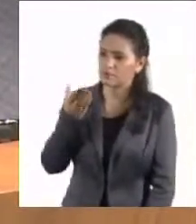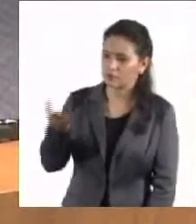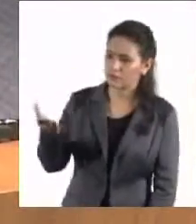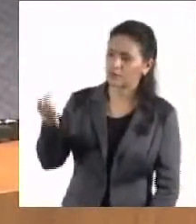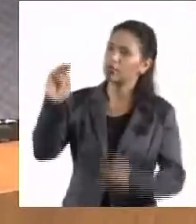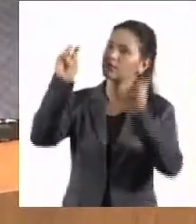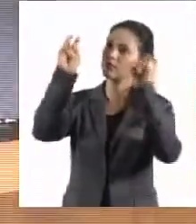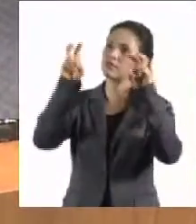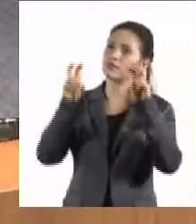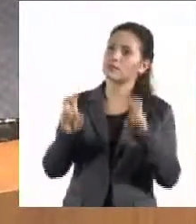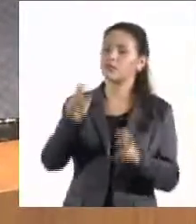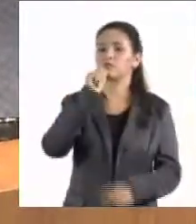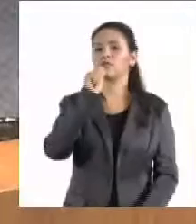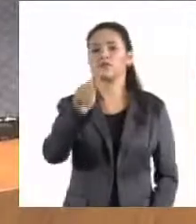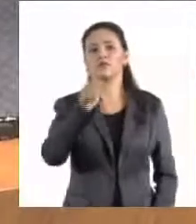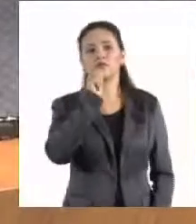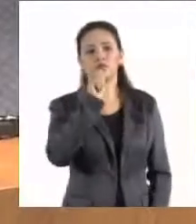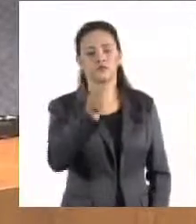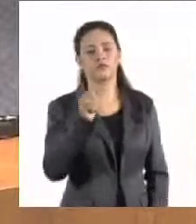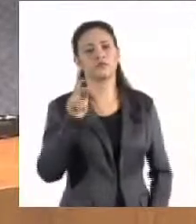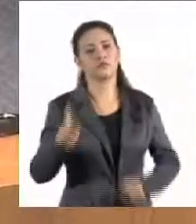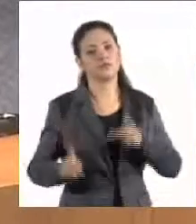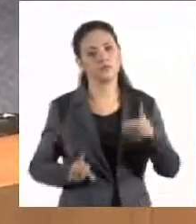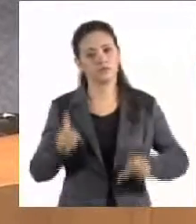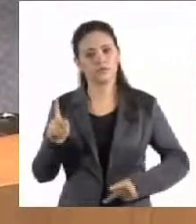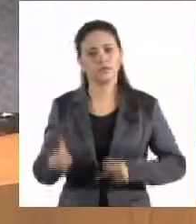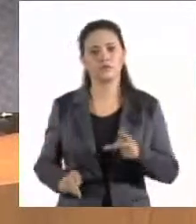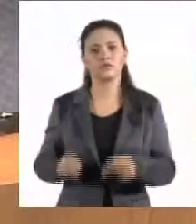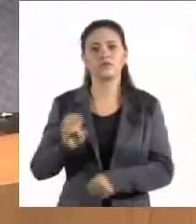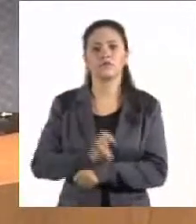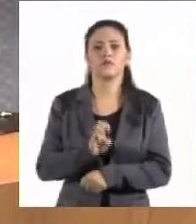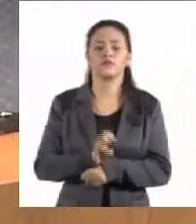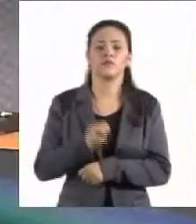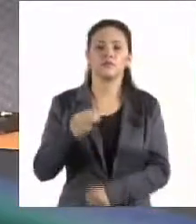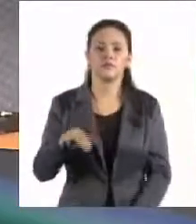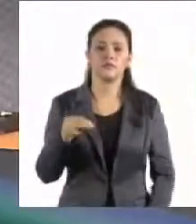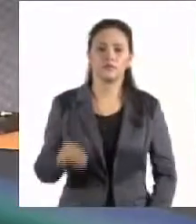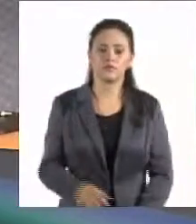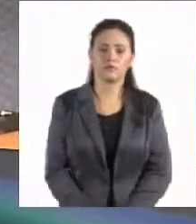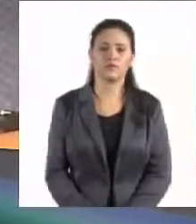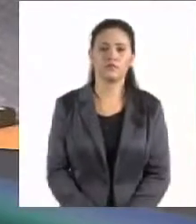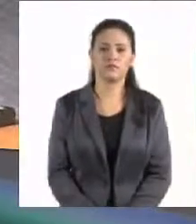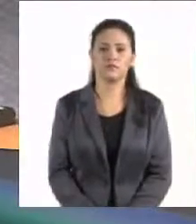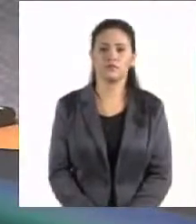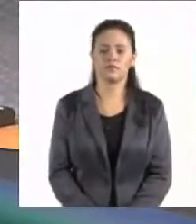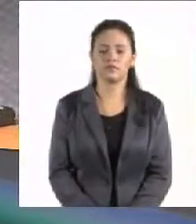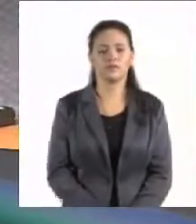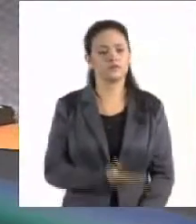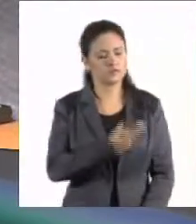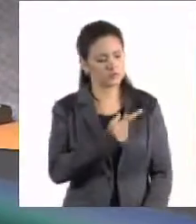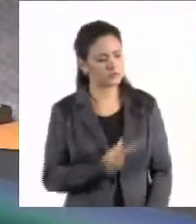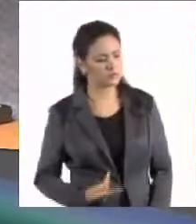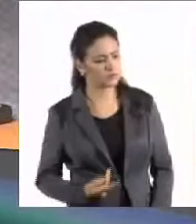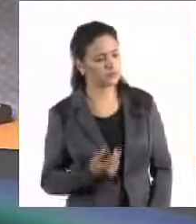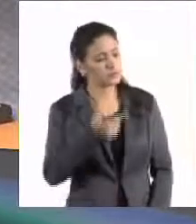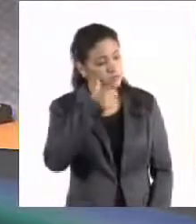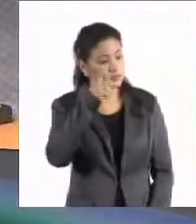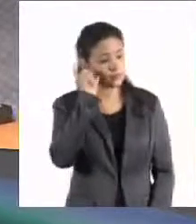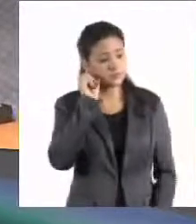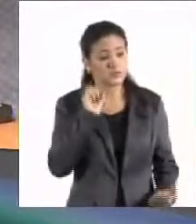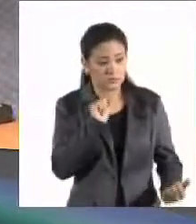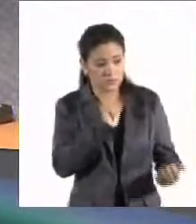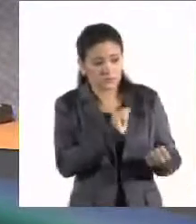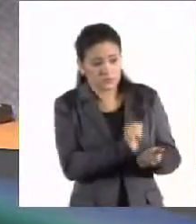do nosso querido estado do Maranhão. Senhor presidente, ontem, inclusive com a presença da Vossa Excelência, nós participamos de um